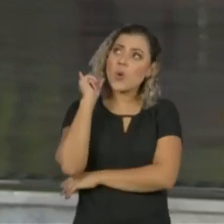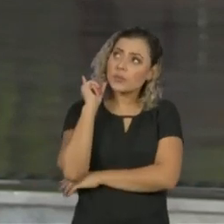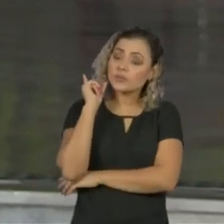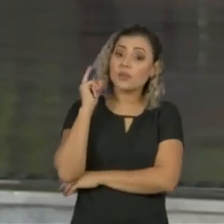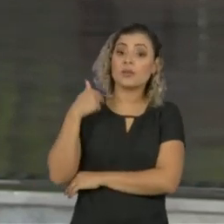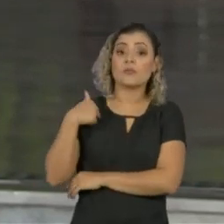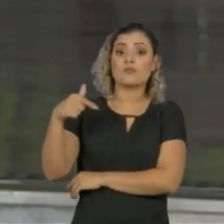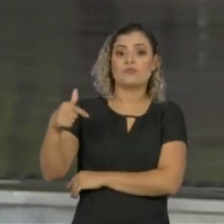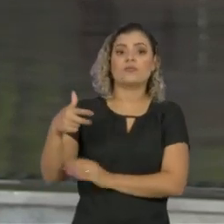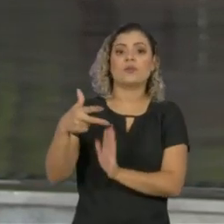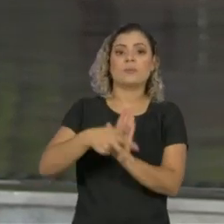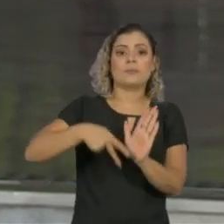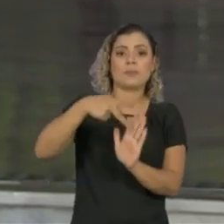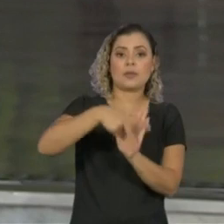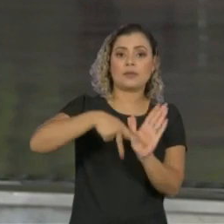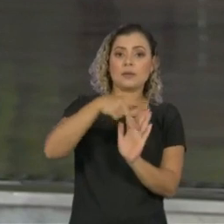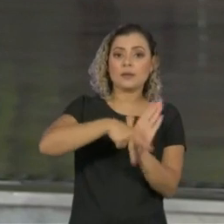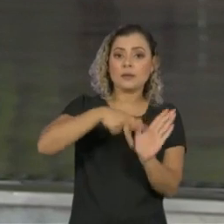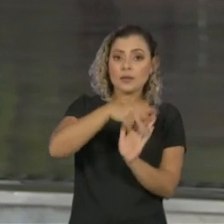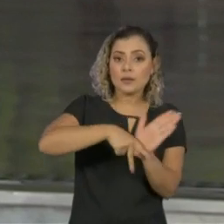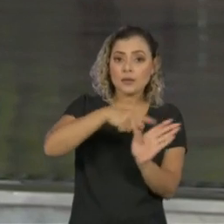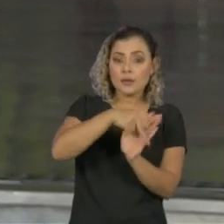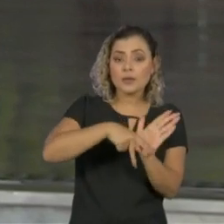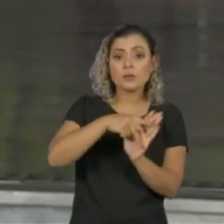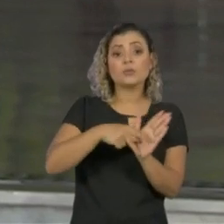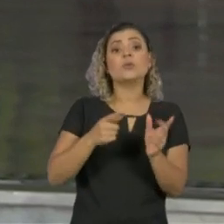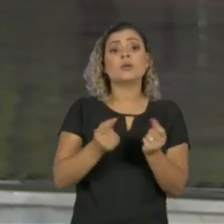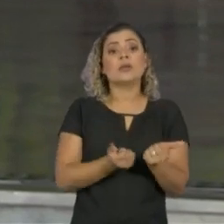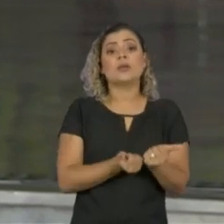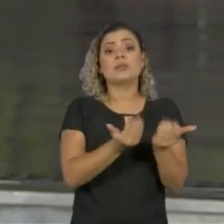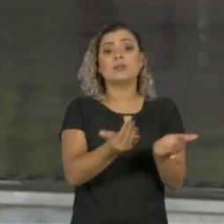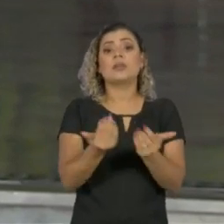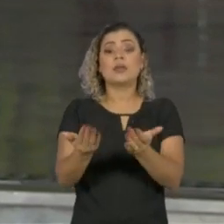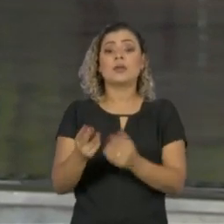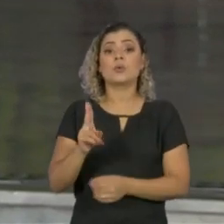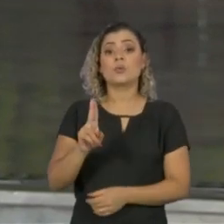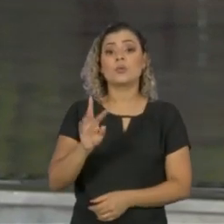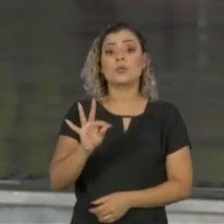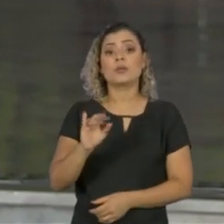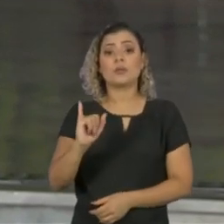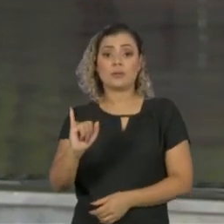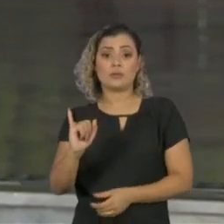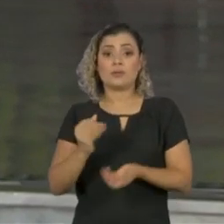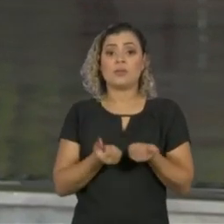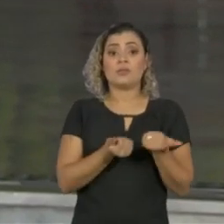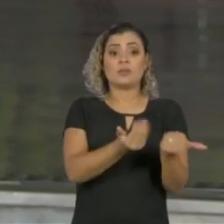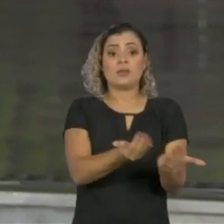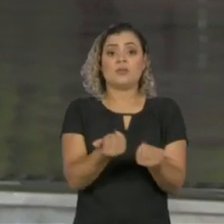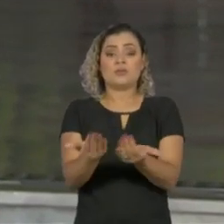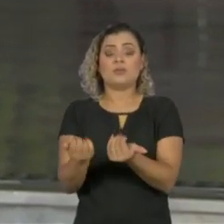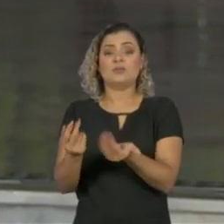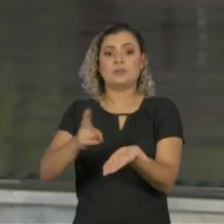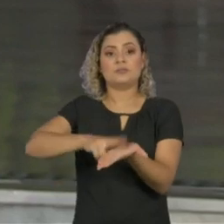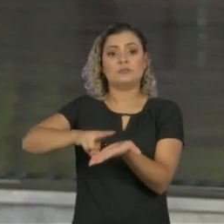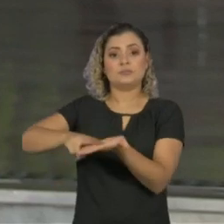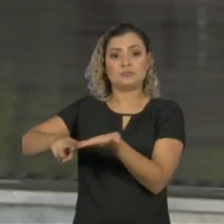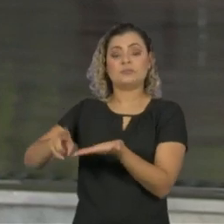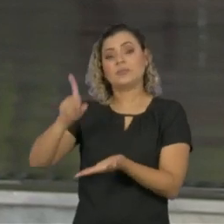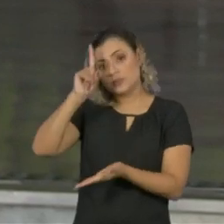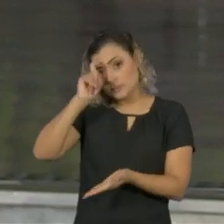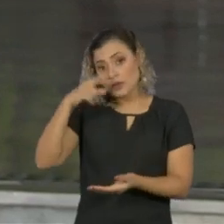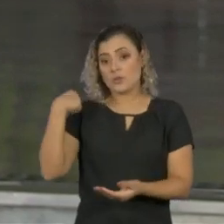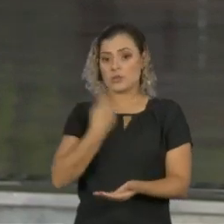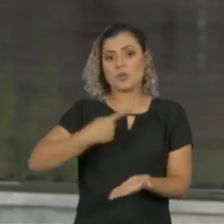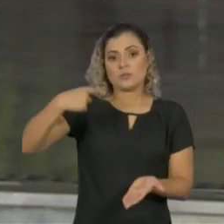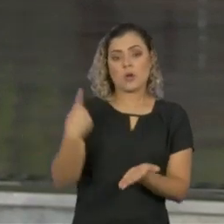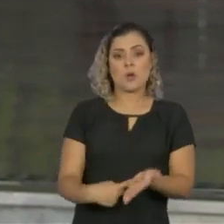lá em Parelheiros, entregando as primeiras 20 UTIs que é o compromisso da Prefeitura